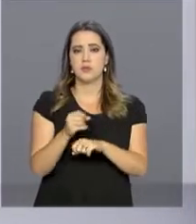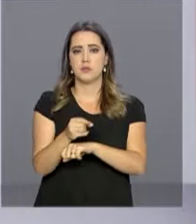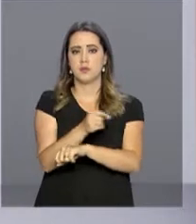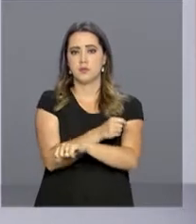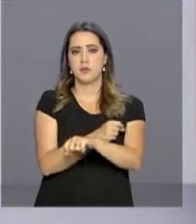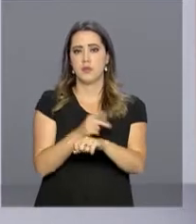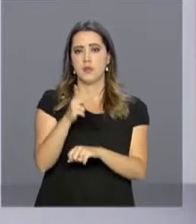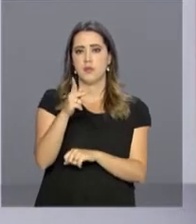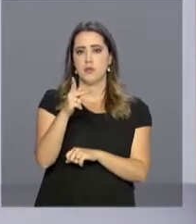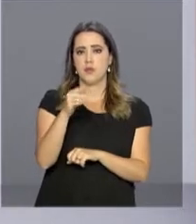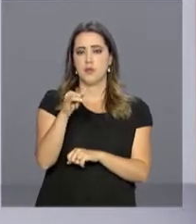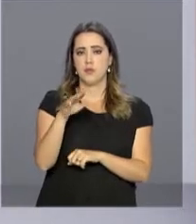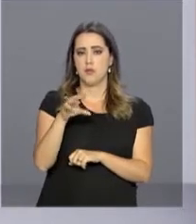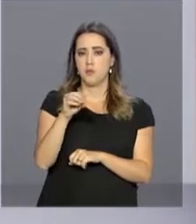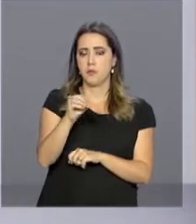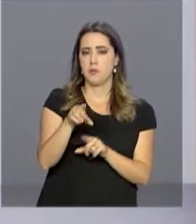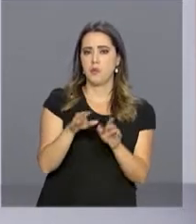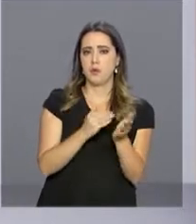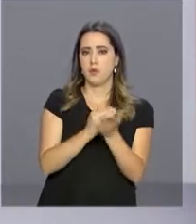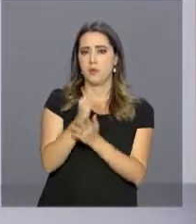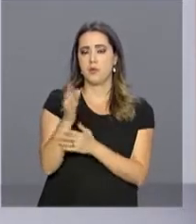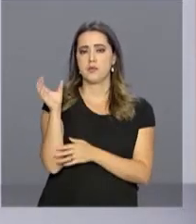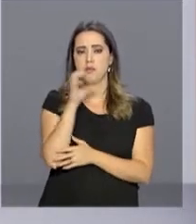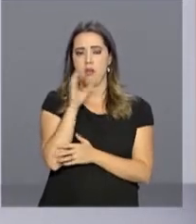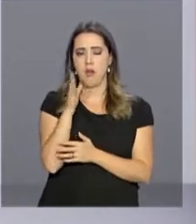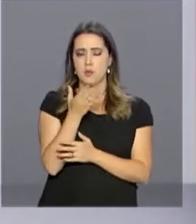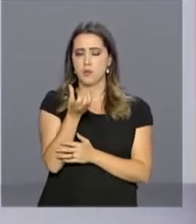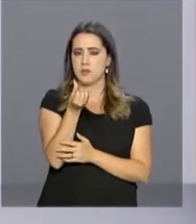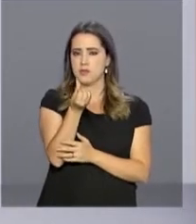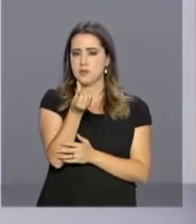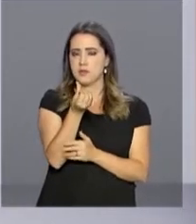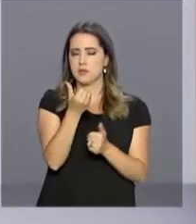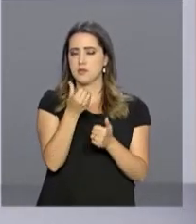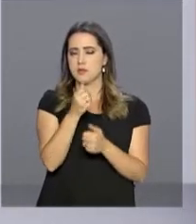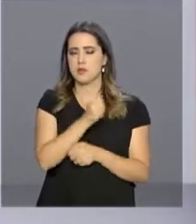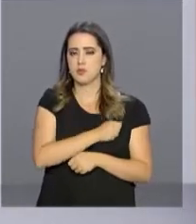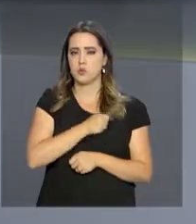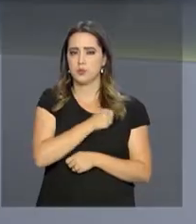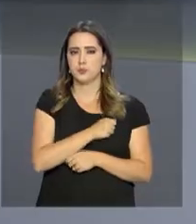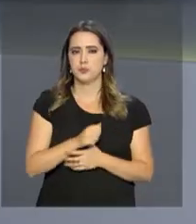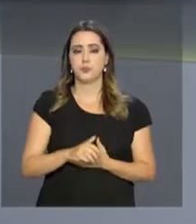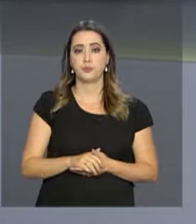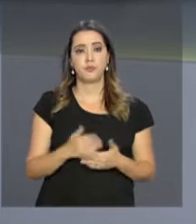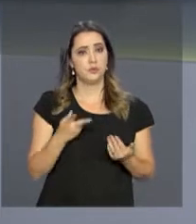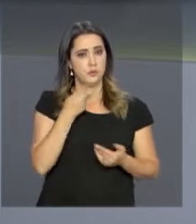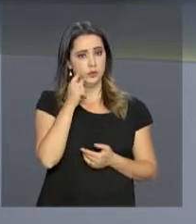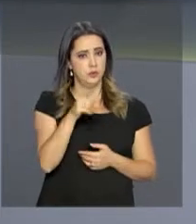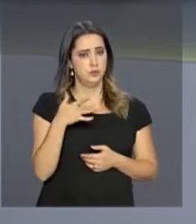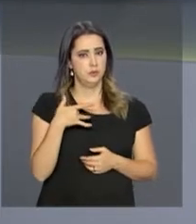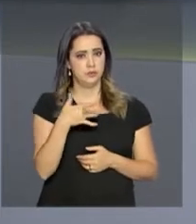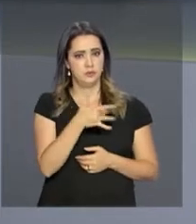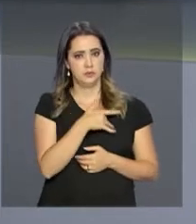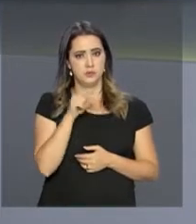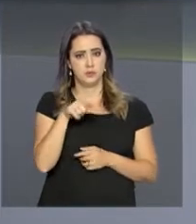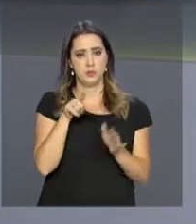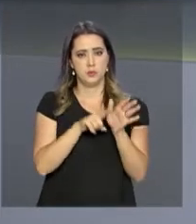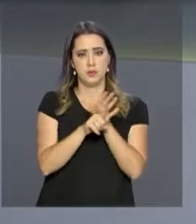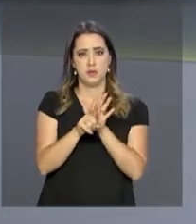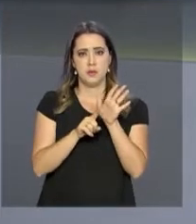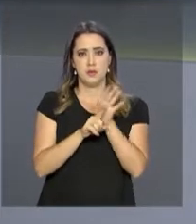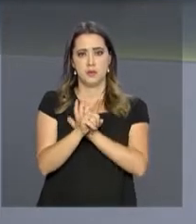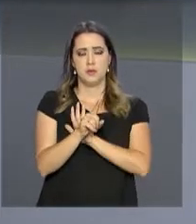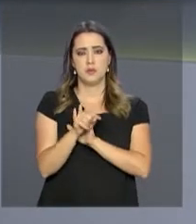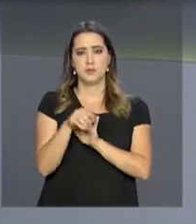ea poliomielite começa em breve no dia 6 de agosto e ainda falando sobre saúde uma pesquisa brasileira